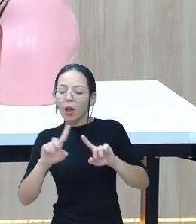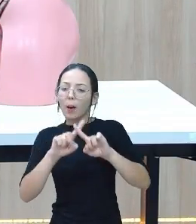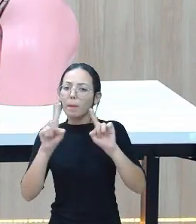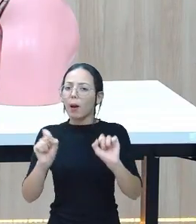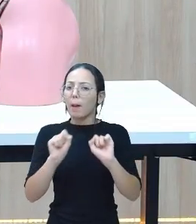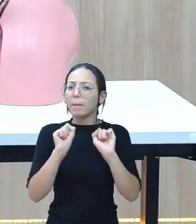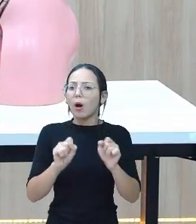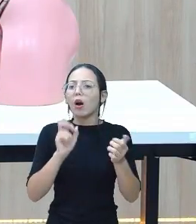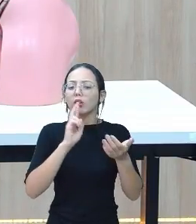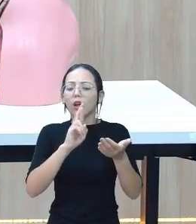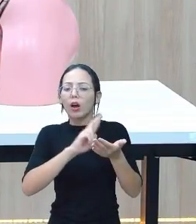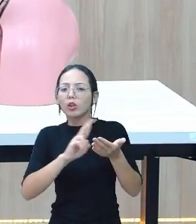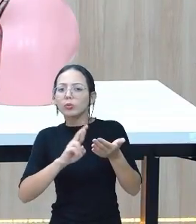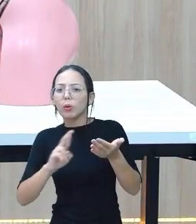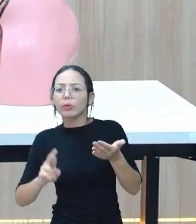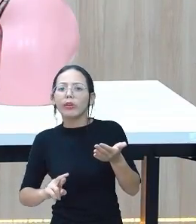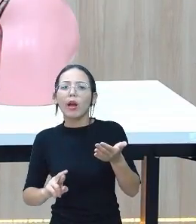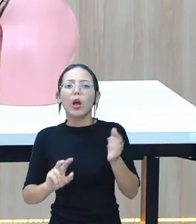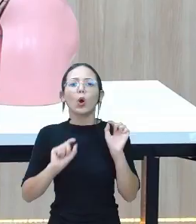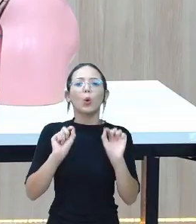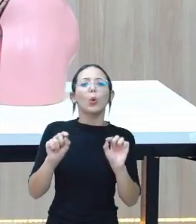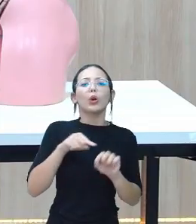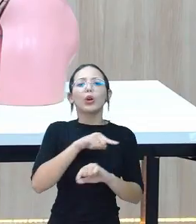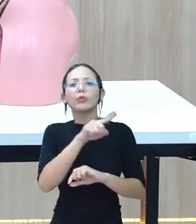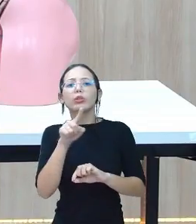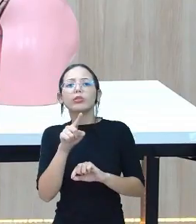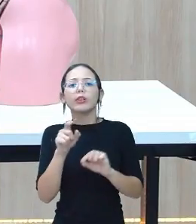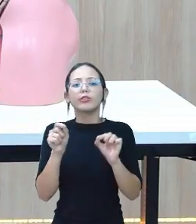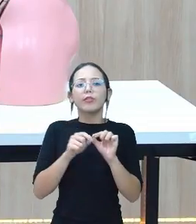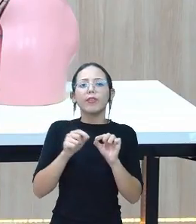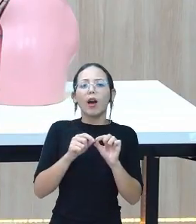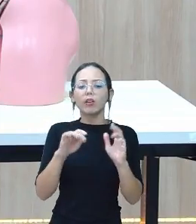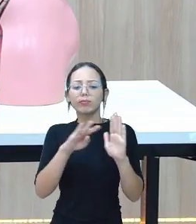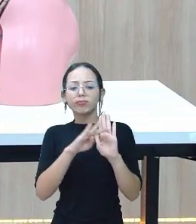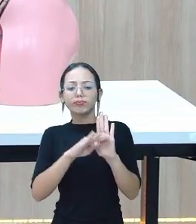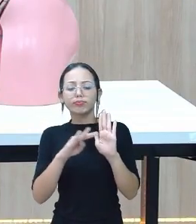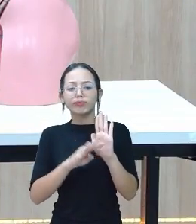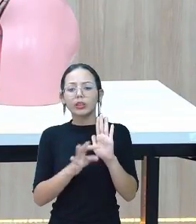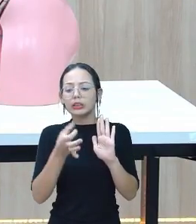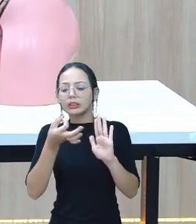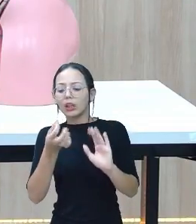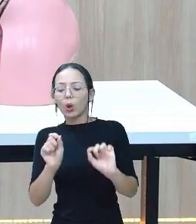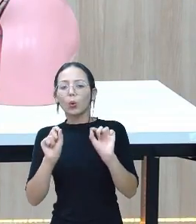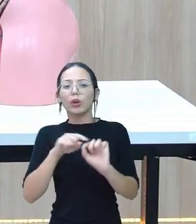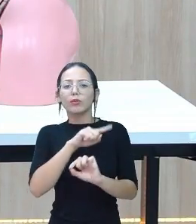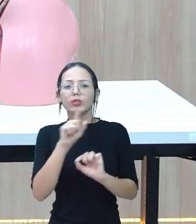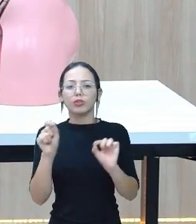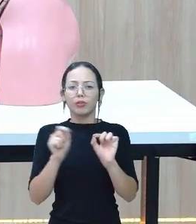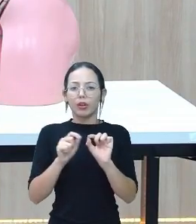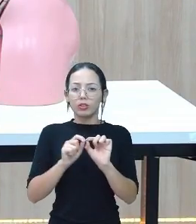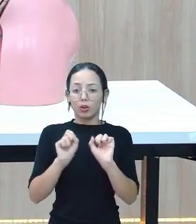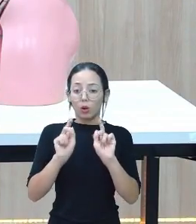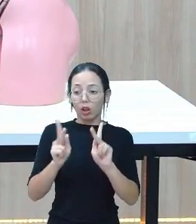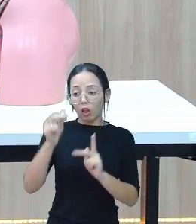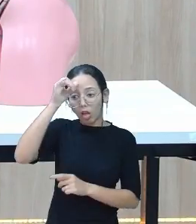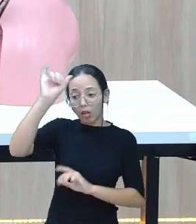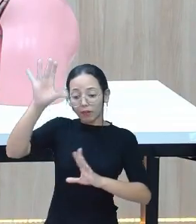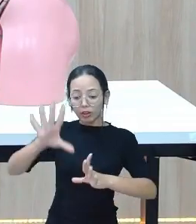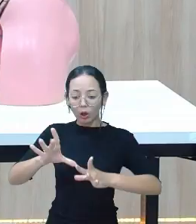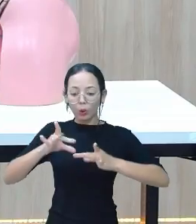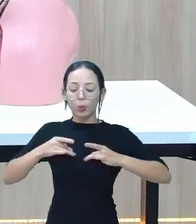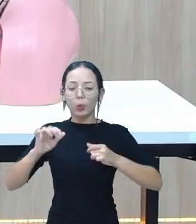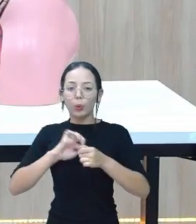vocês façam pelo menos o que vocês, itens do que vocês estão fazendo para prevenir